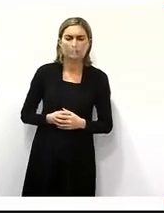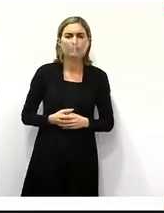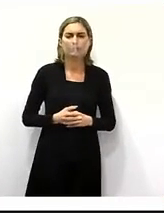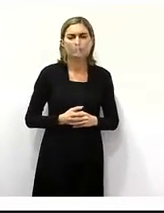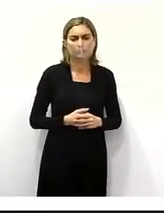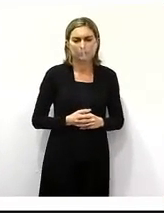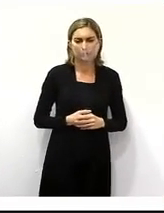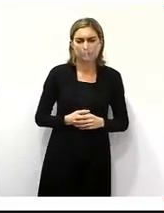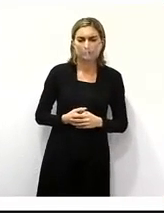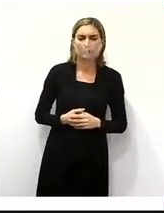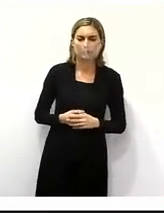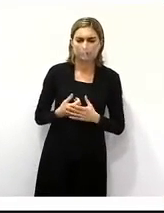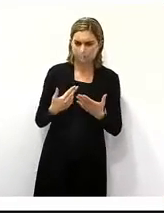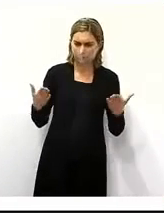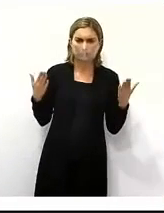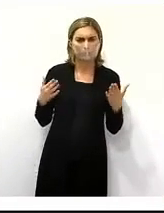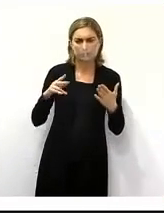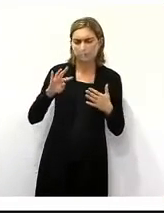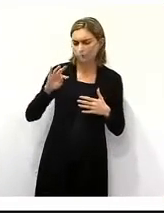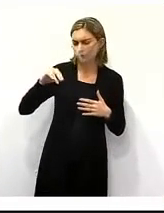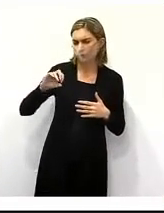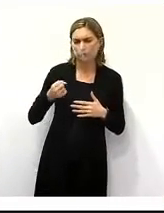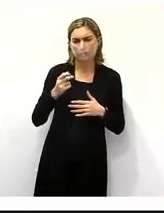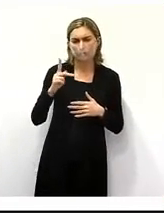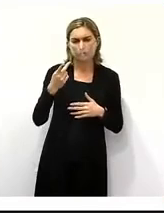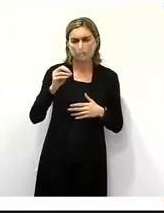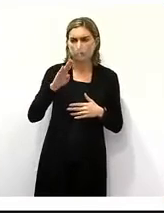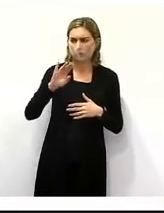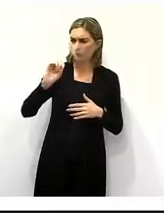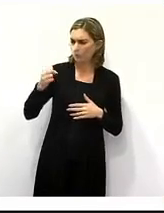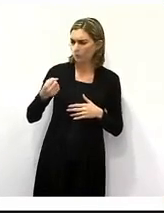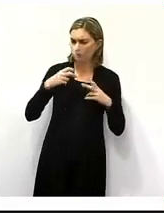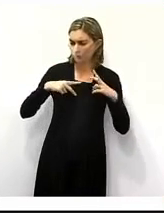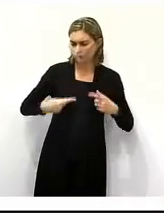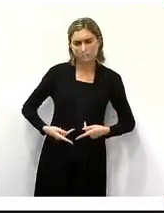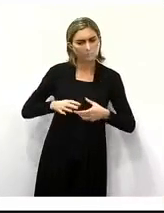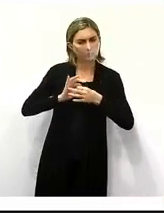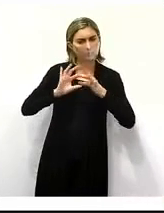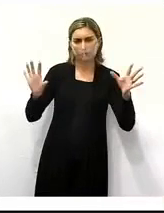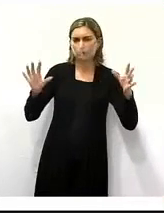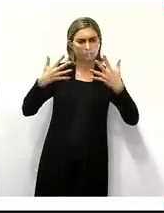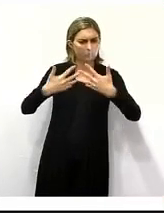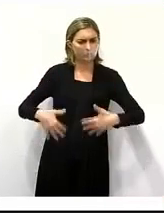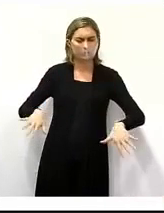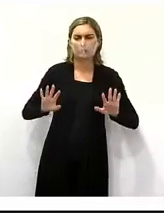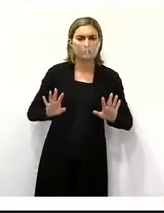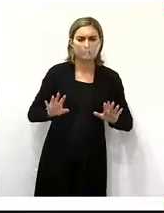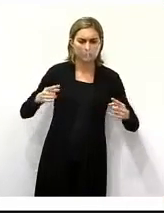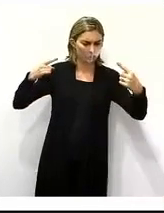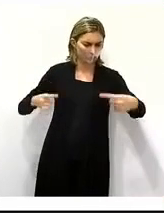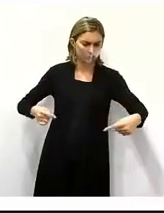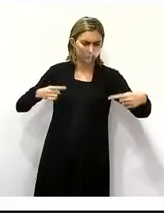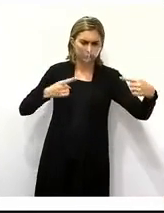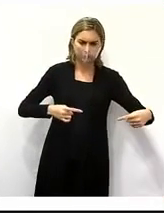questão. Para Thomas Hobbes, os seres humanos são livres em seu estado natural, competindo